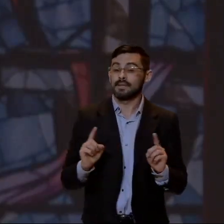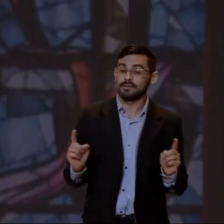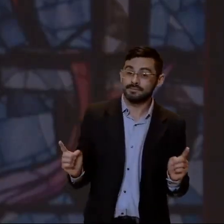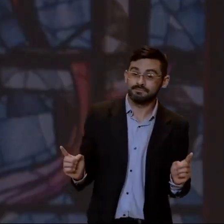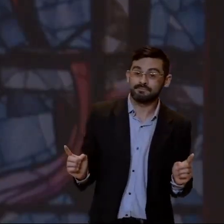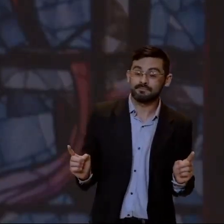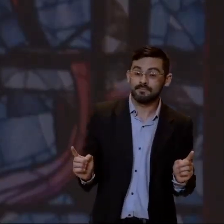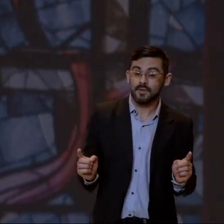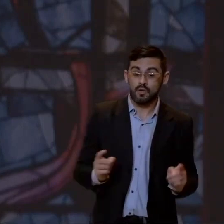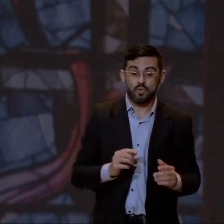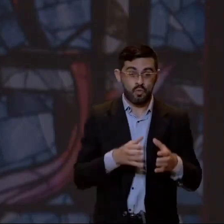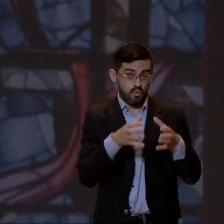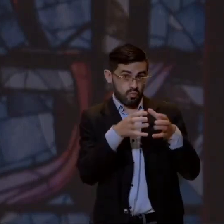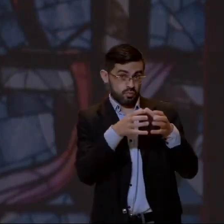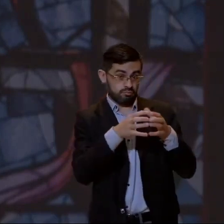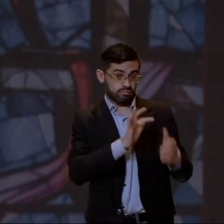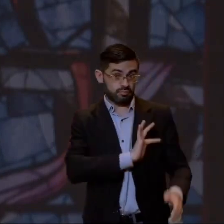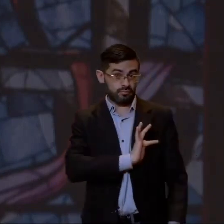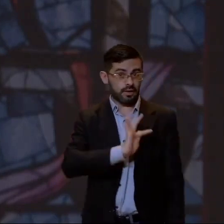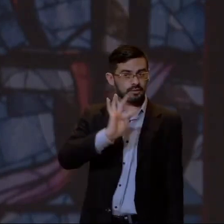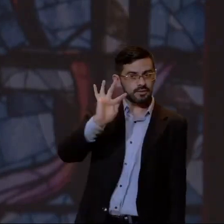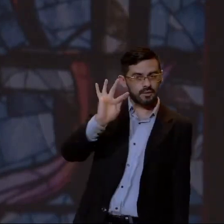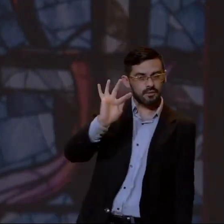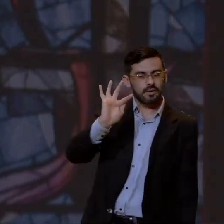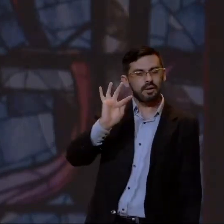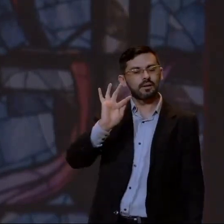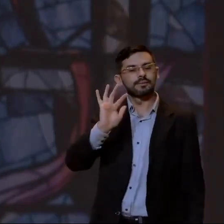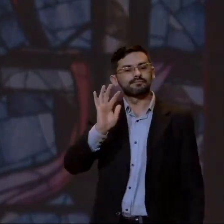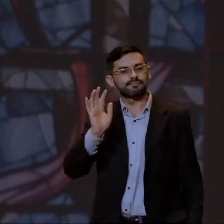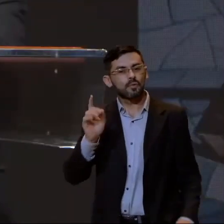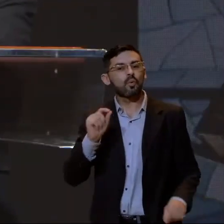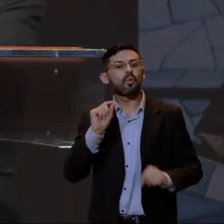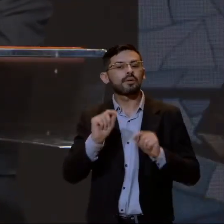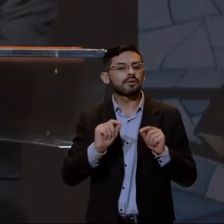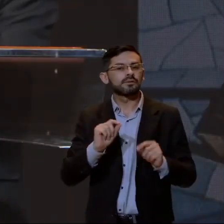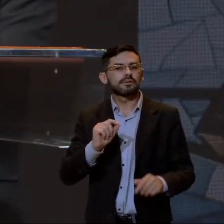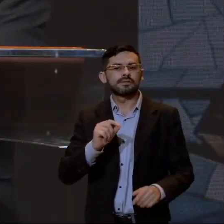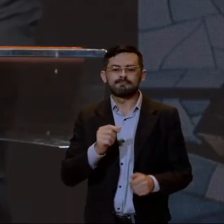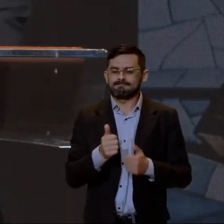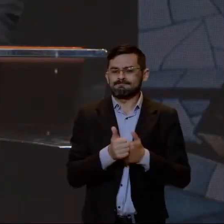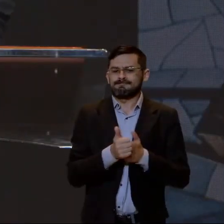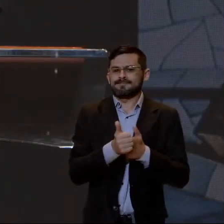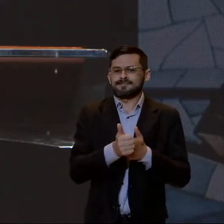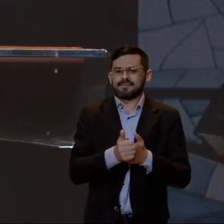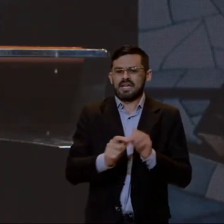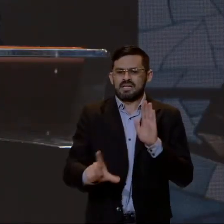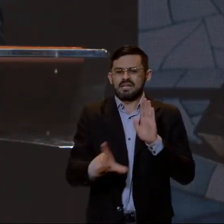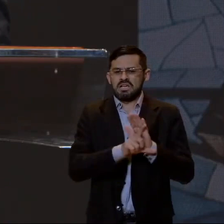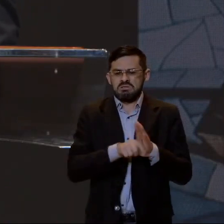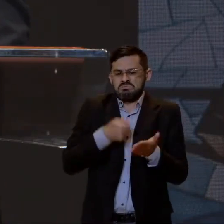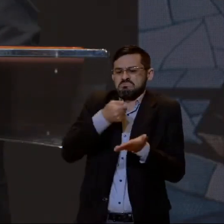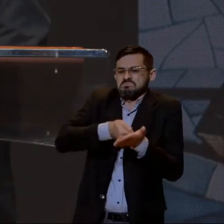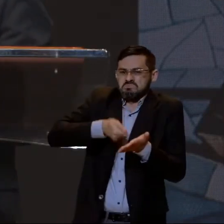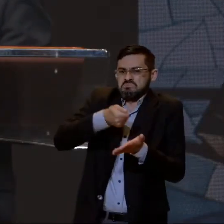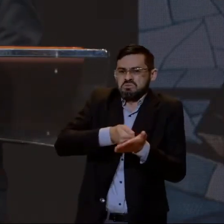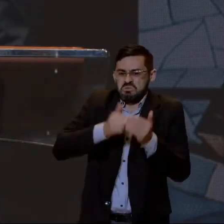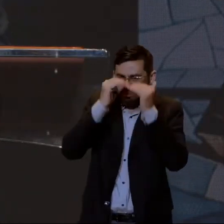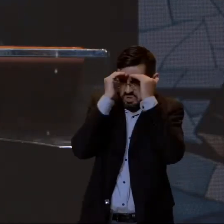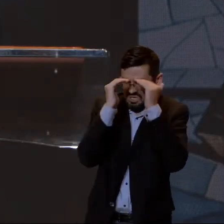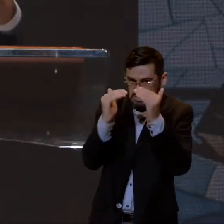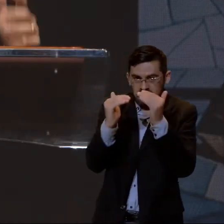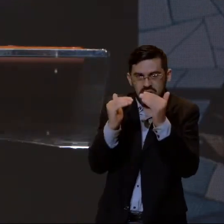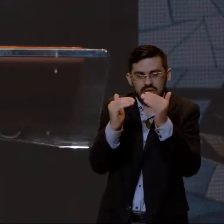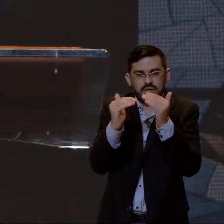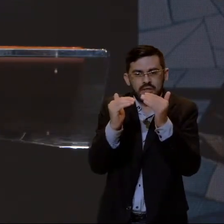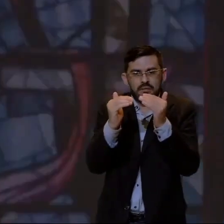Mas os fariseus costumavam seguir as leis e impor a obediência das leis como